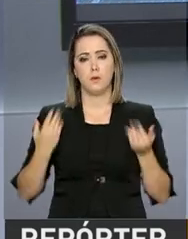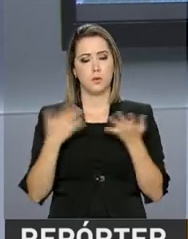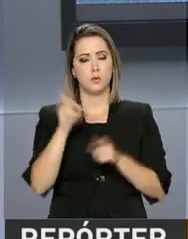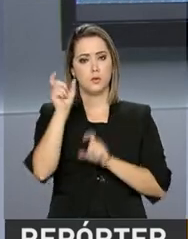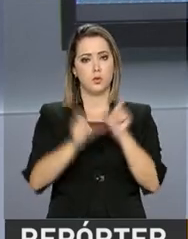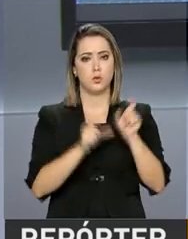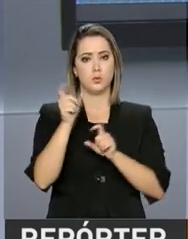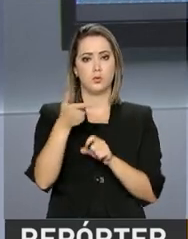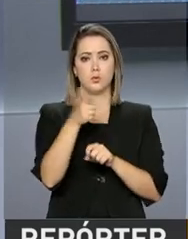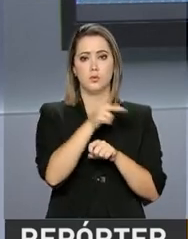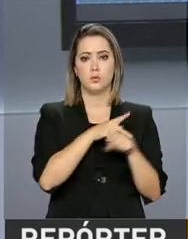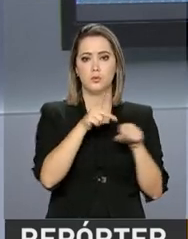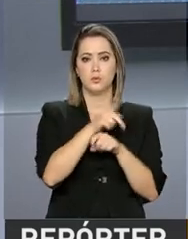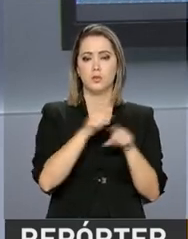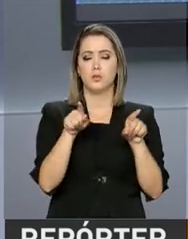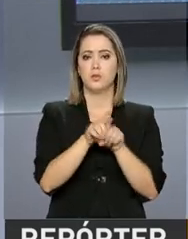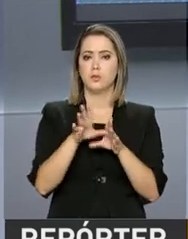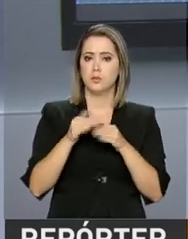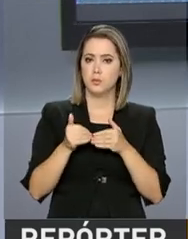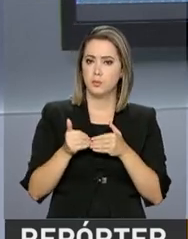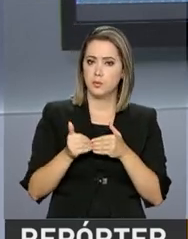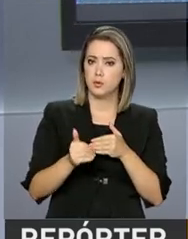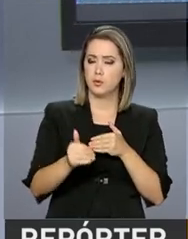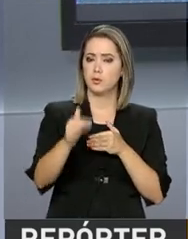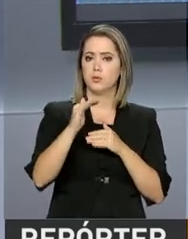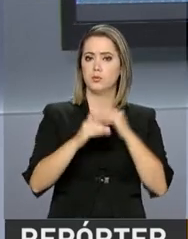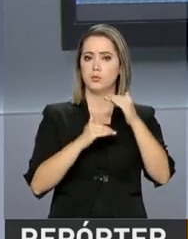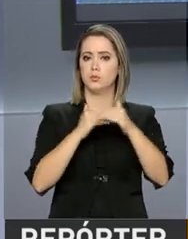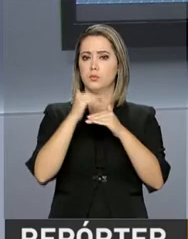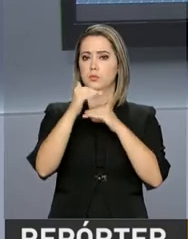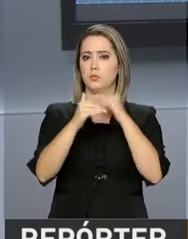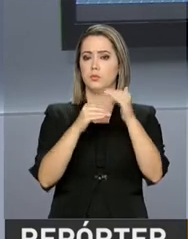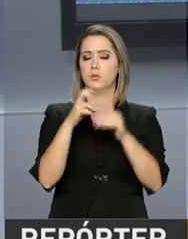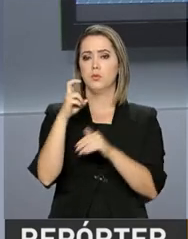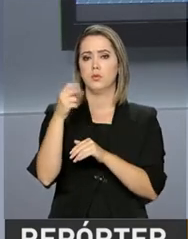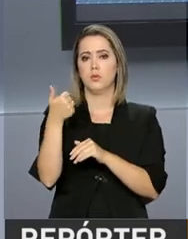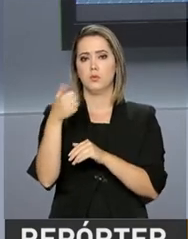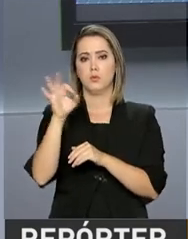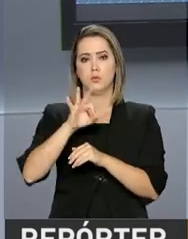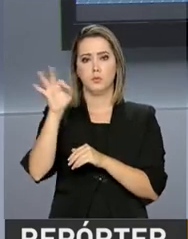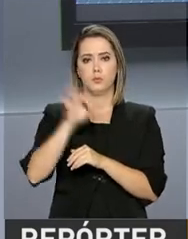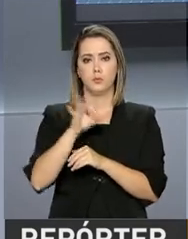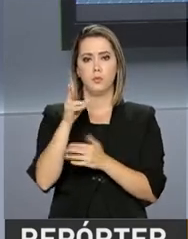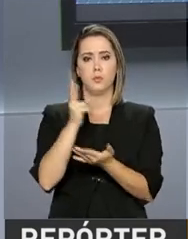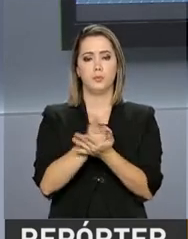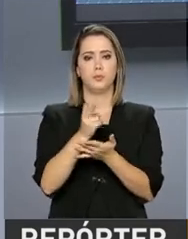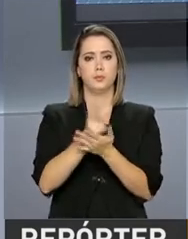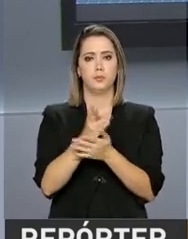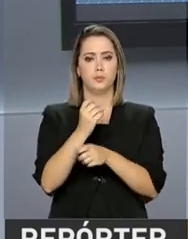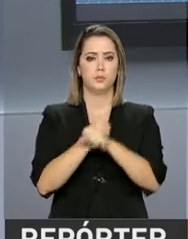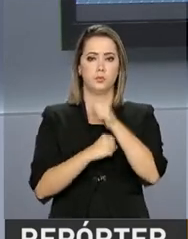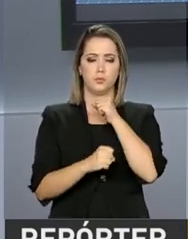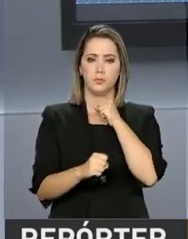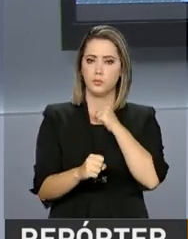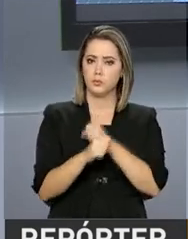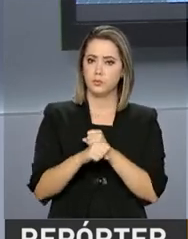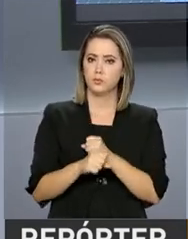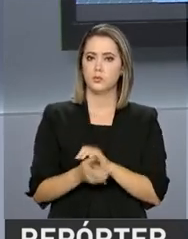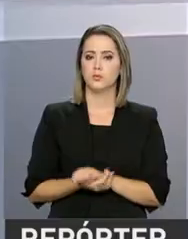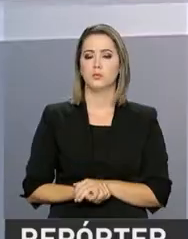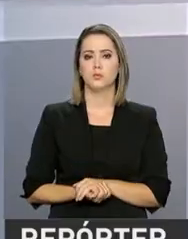no exterior também se mantiveram em alta com crescimento de 51 por cento sobre o mesmo mês do ano